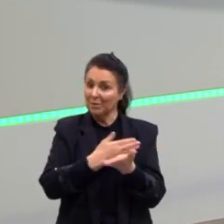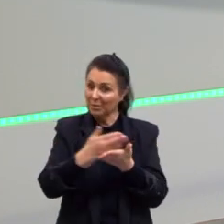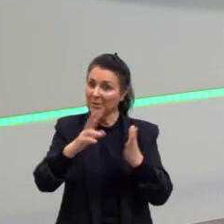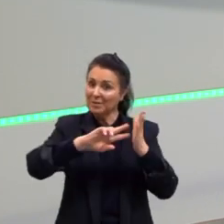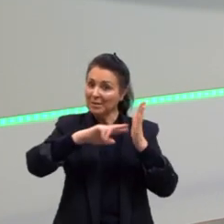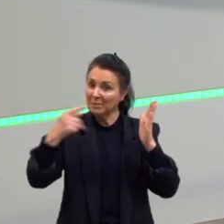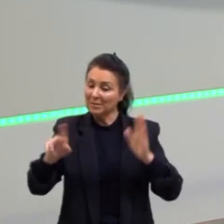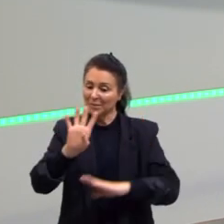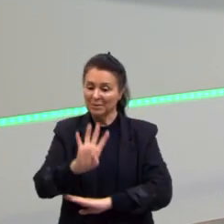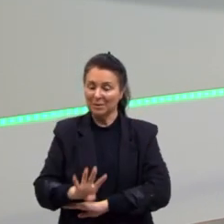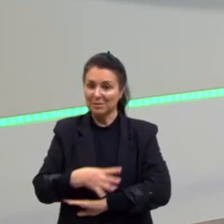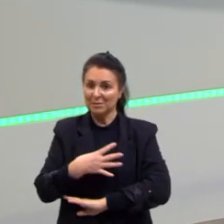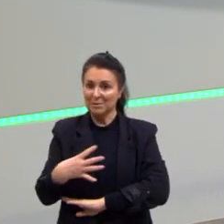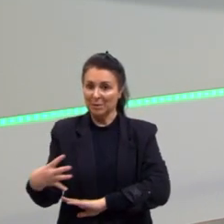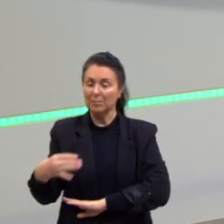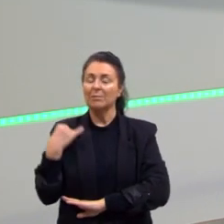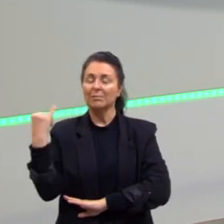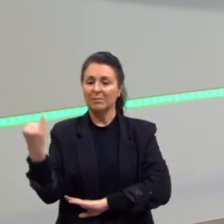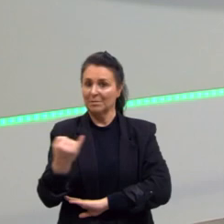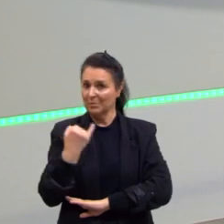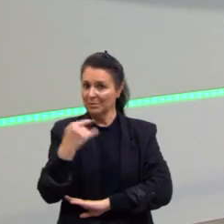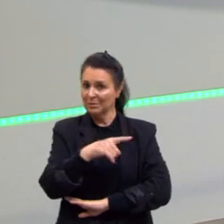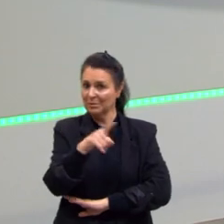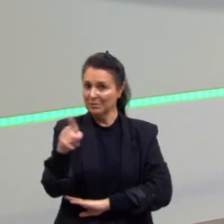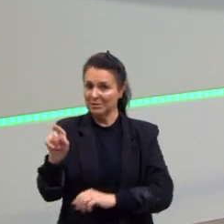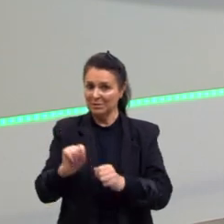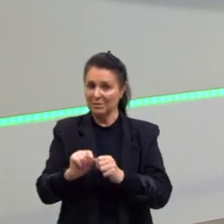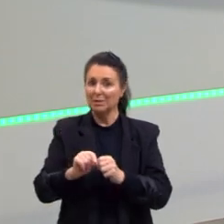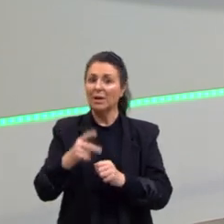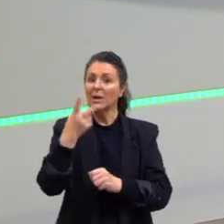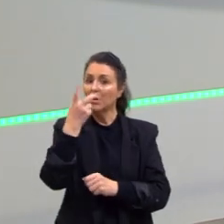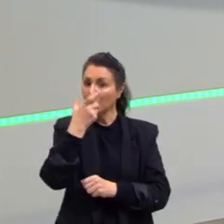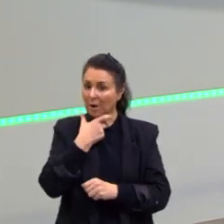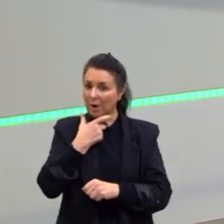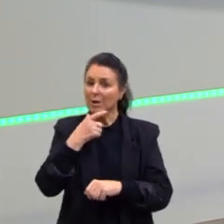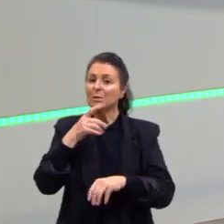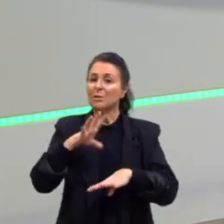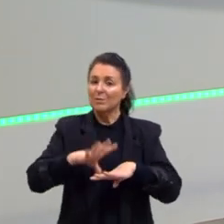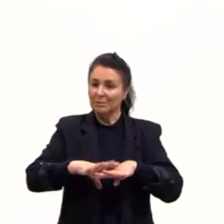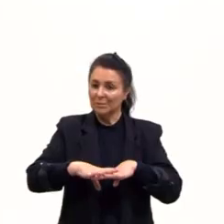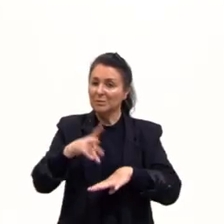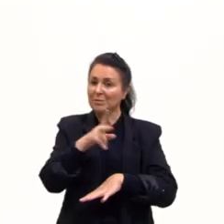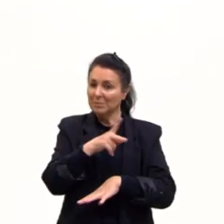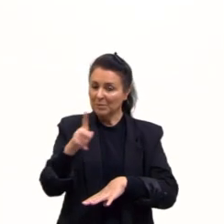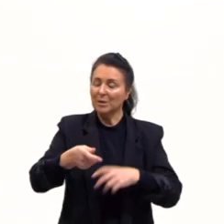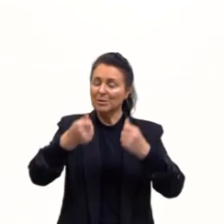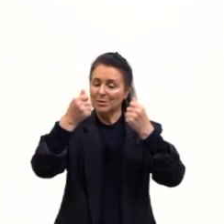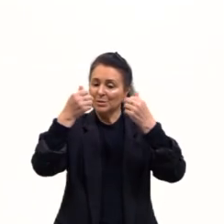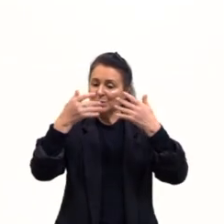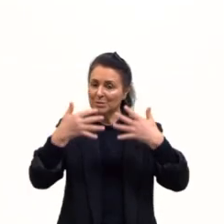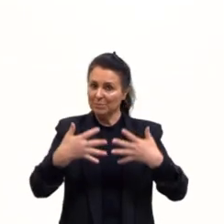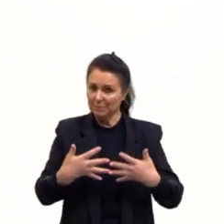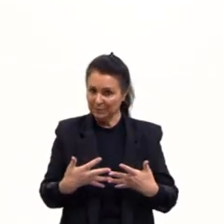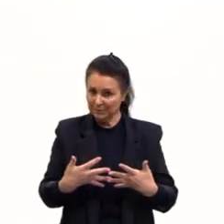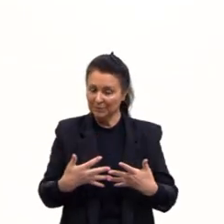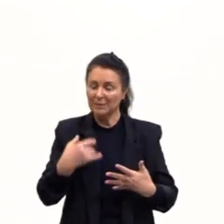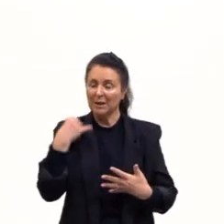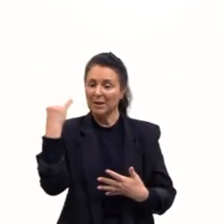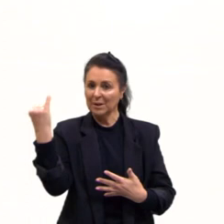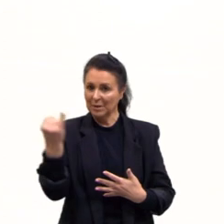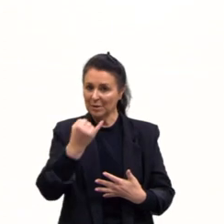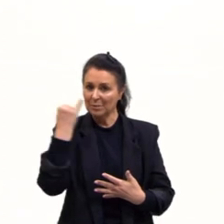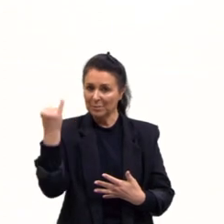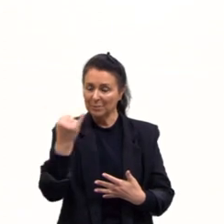de tabelas tal que é super importante garanto que a professora de matemática já falou sobre isso ou vai falar a importante a gente